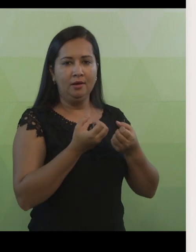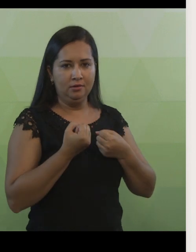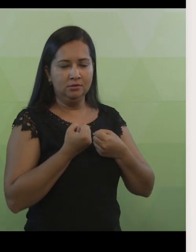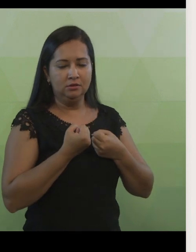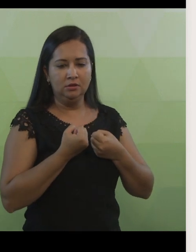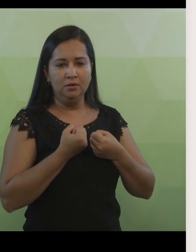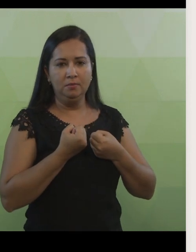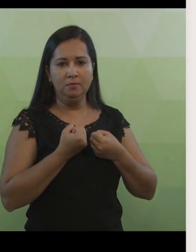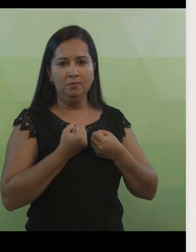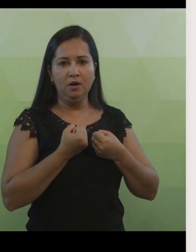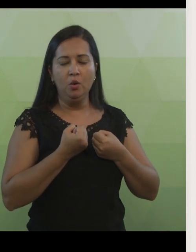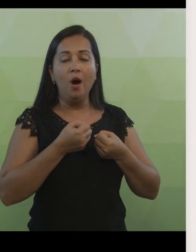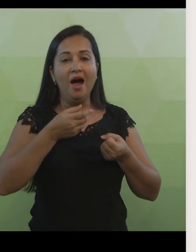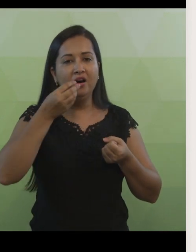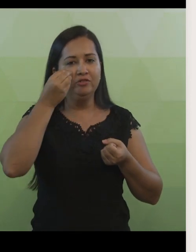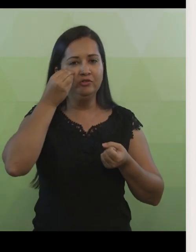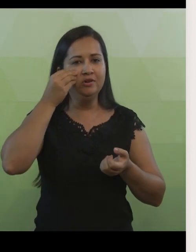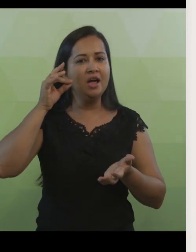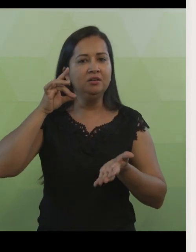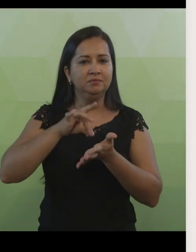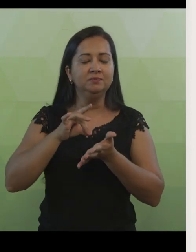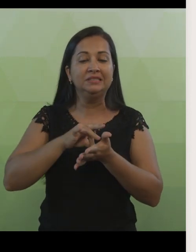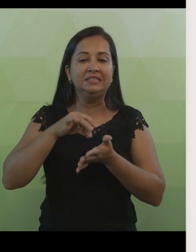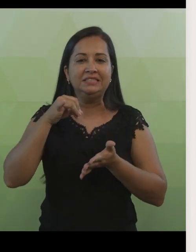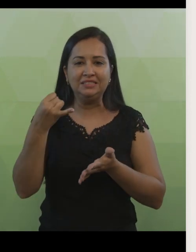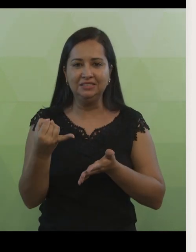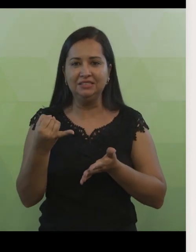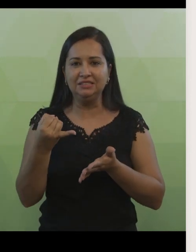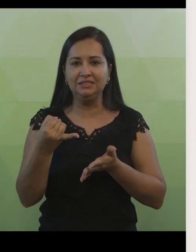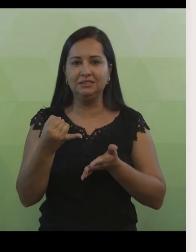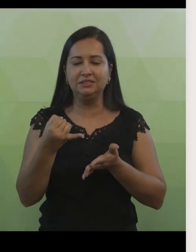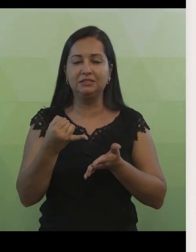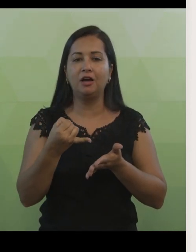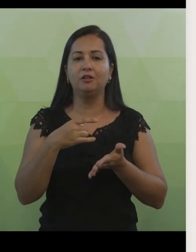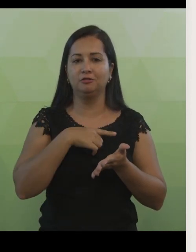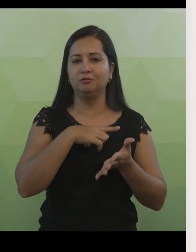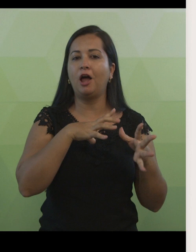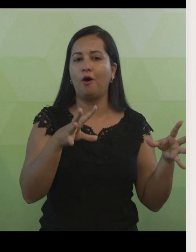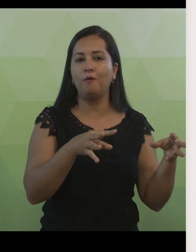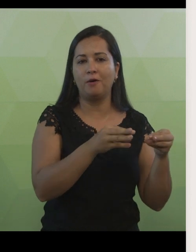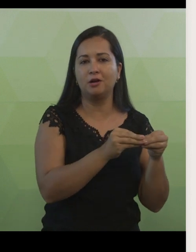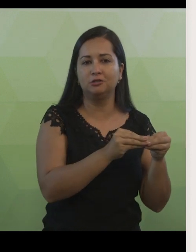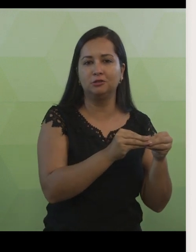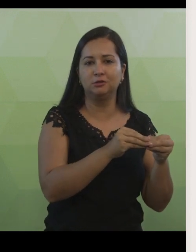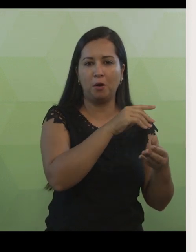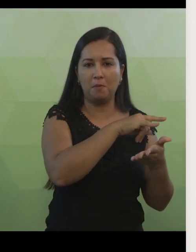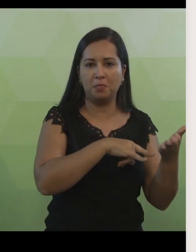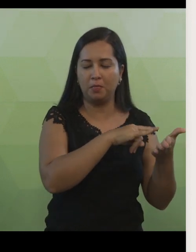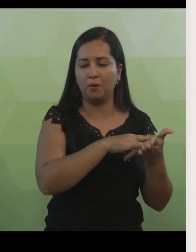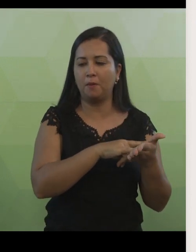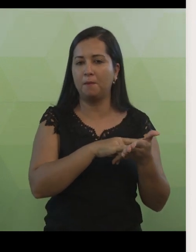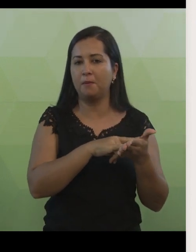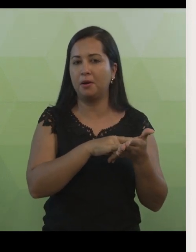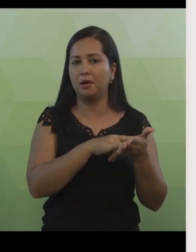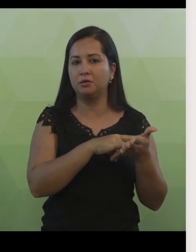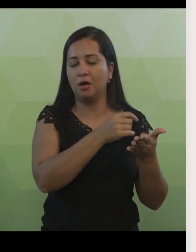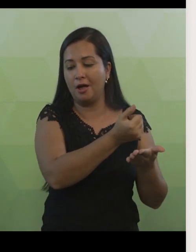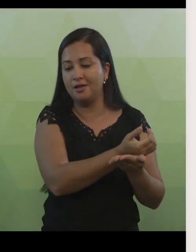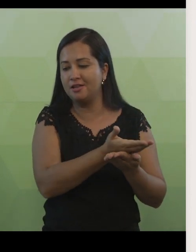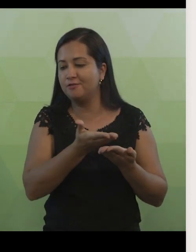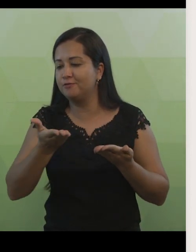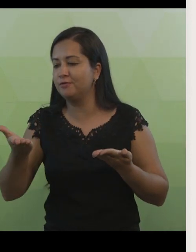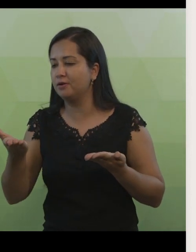A autenticidade é verificada se o valor dos dois resumos for igual, ou seja, se o valor do resumo do documento original recebido for